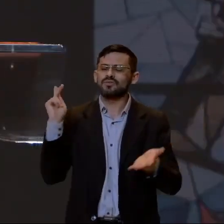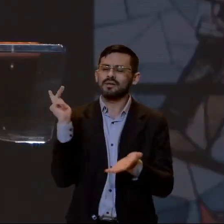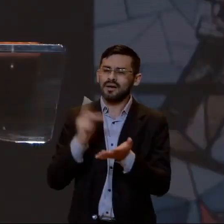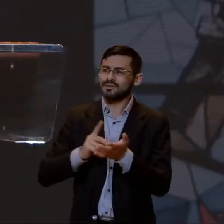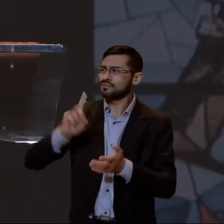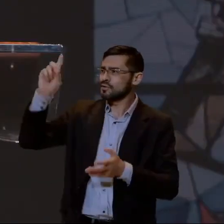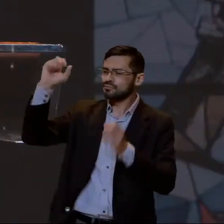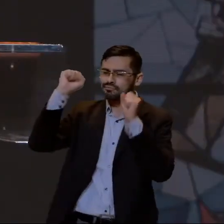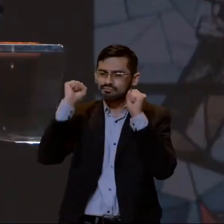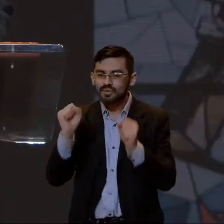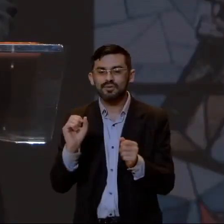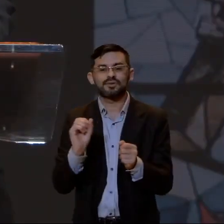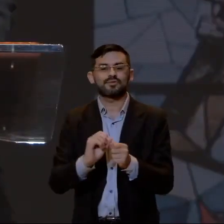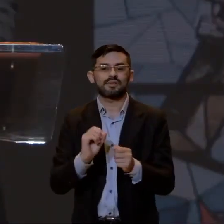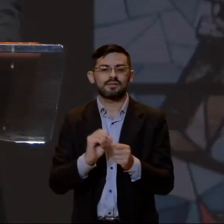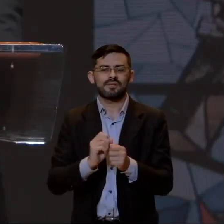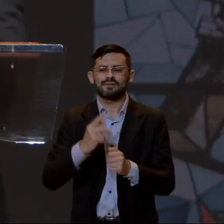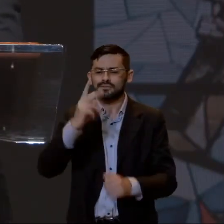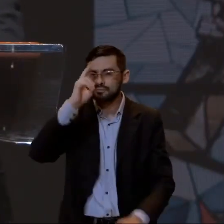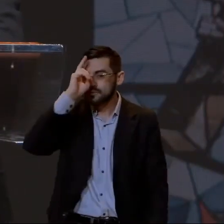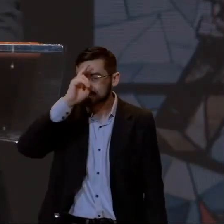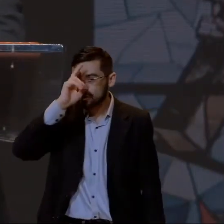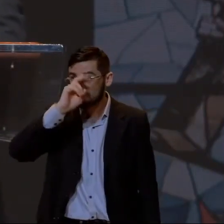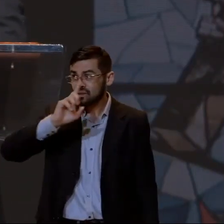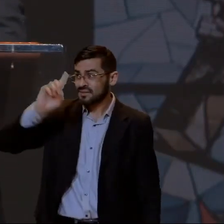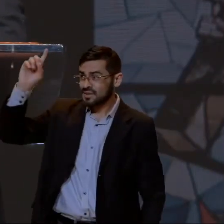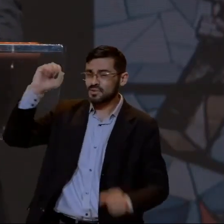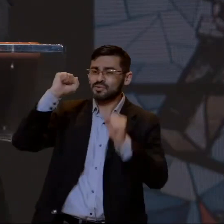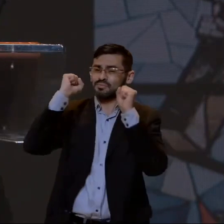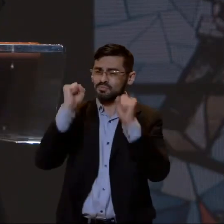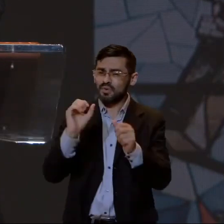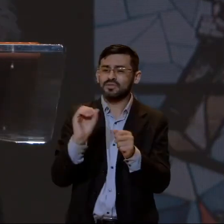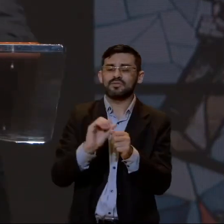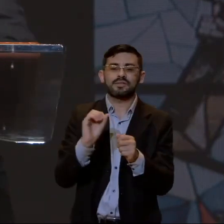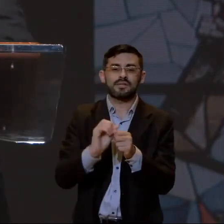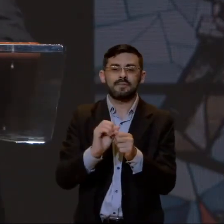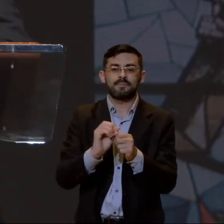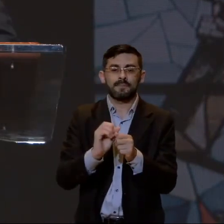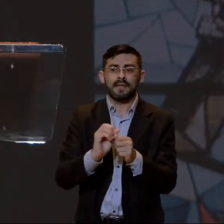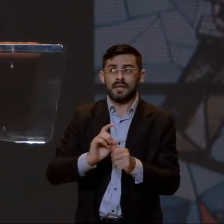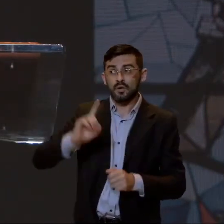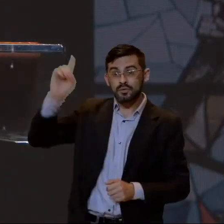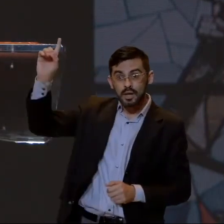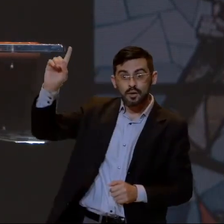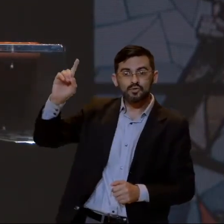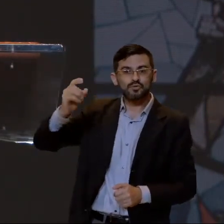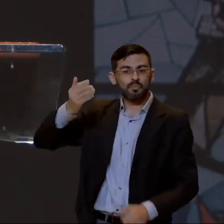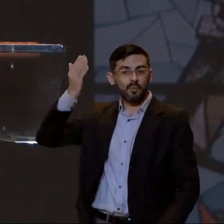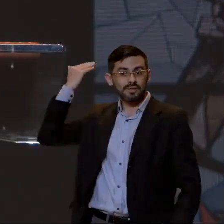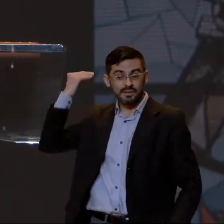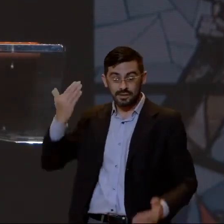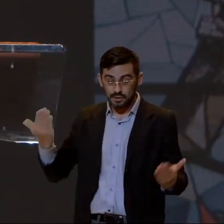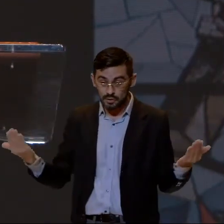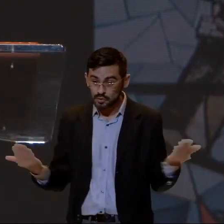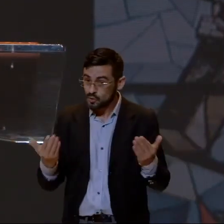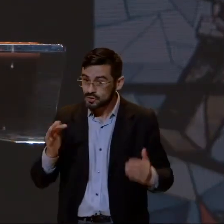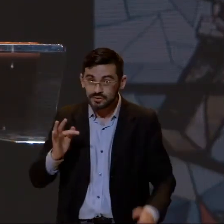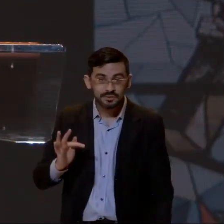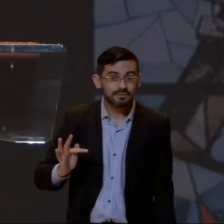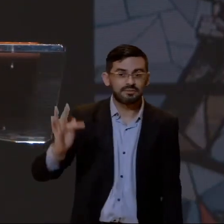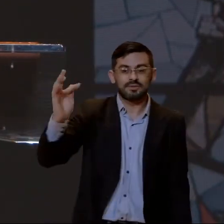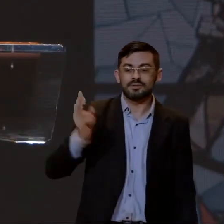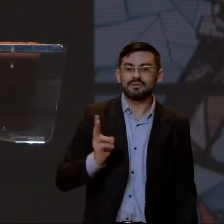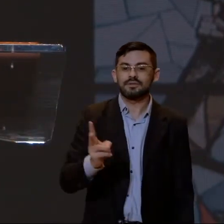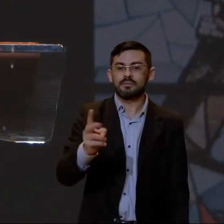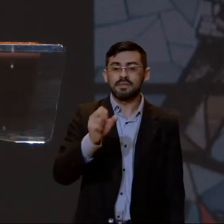tua vida, na tua história. Deus pode fazer. Ele é o mesmo Deus ontem, hoje, ou será para sempre.